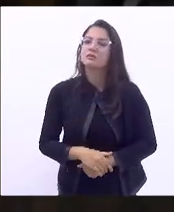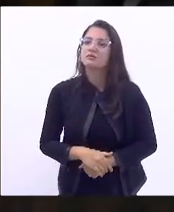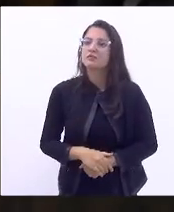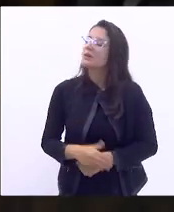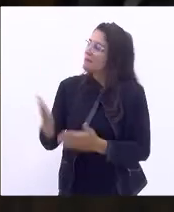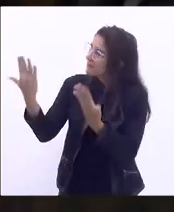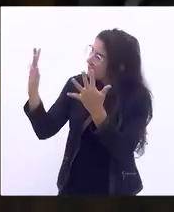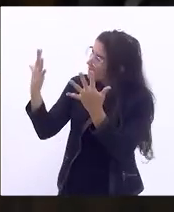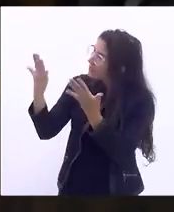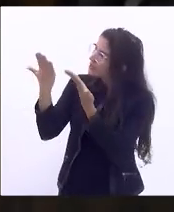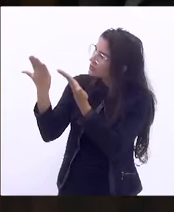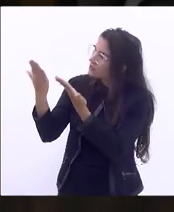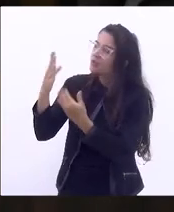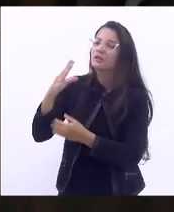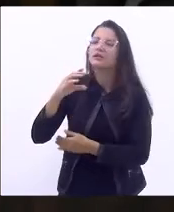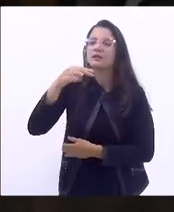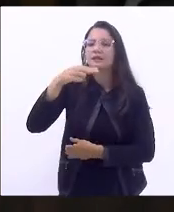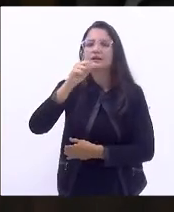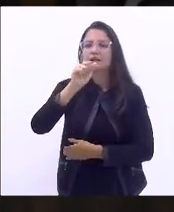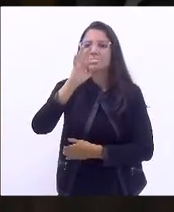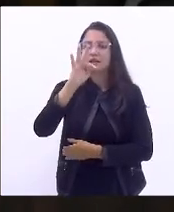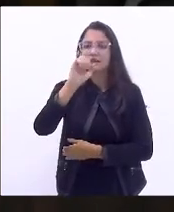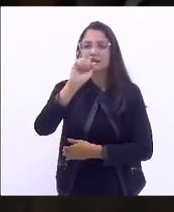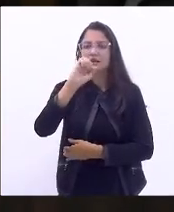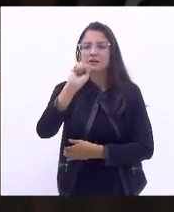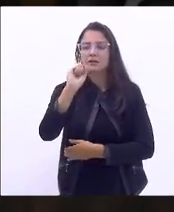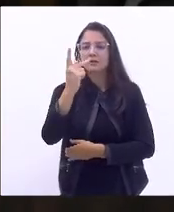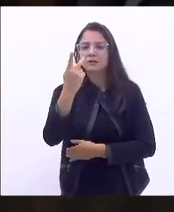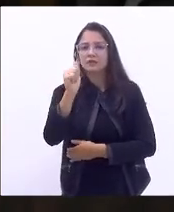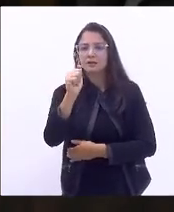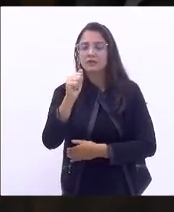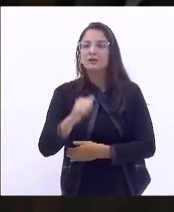Natasha. Está conosco o nosso amigo deputado